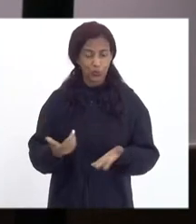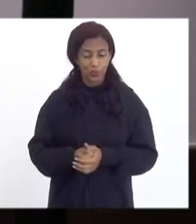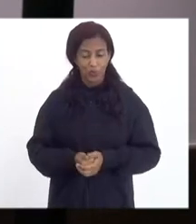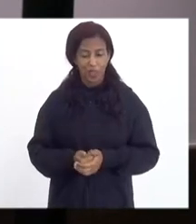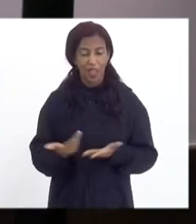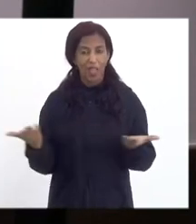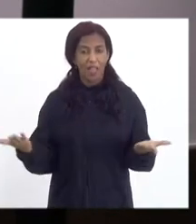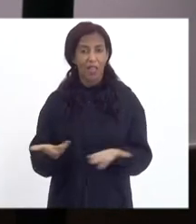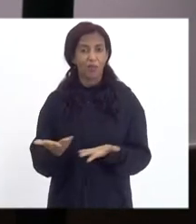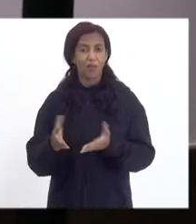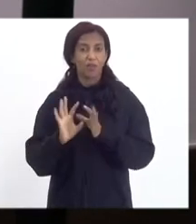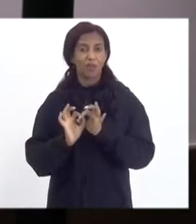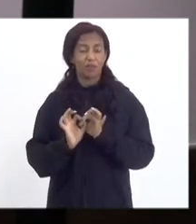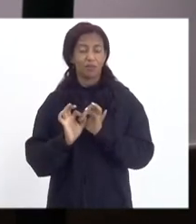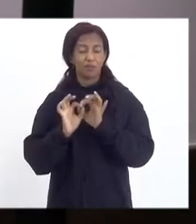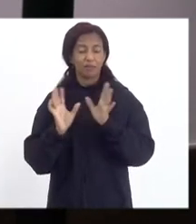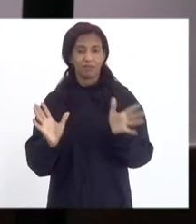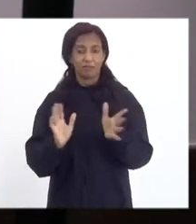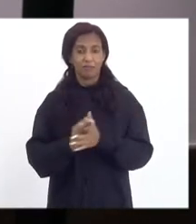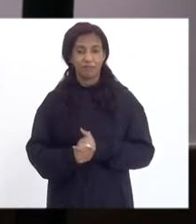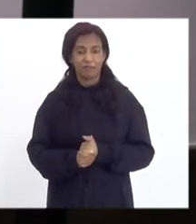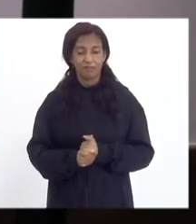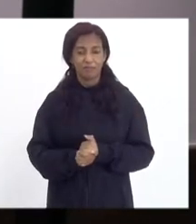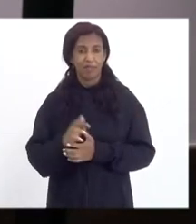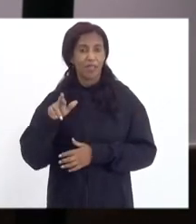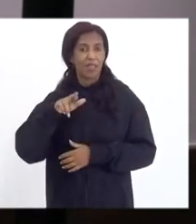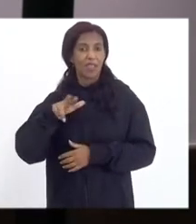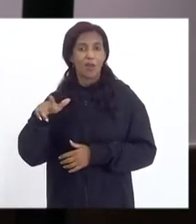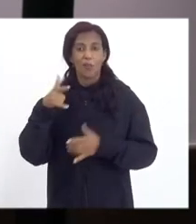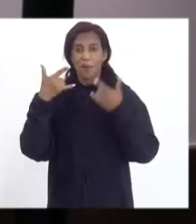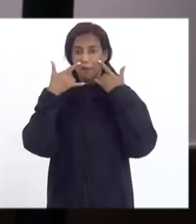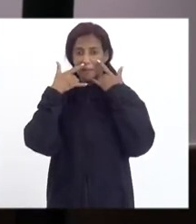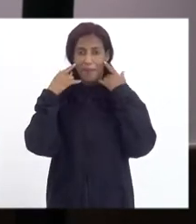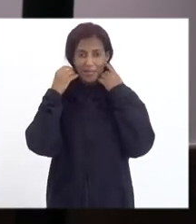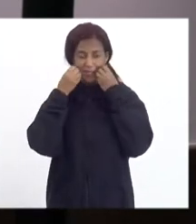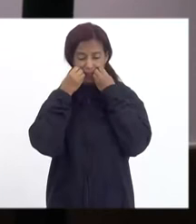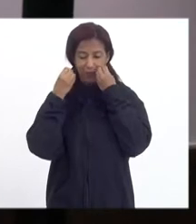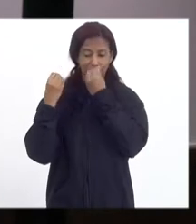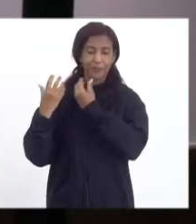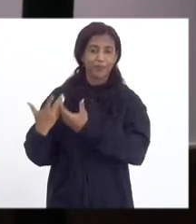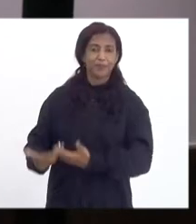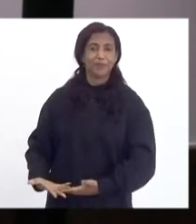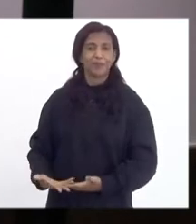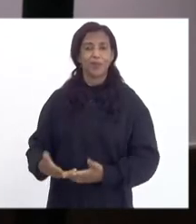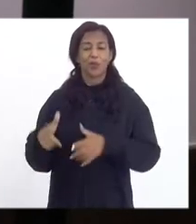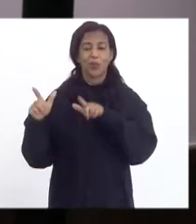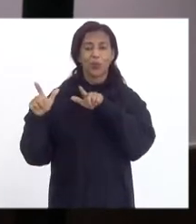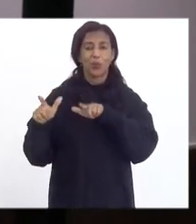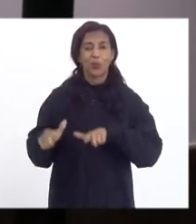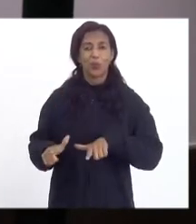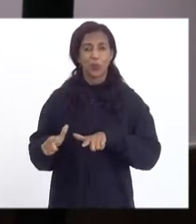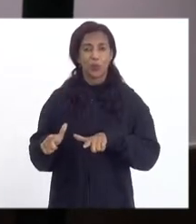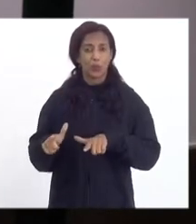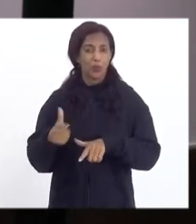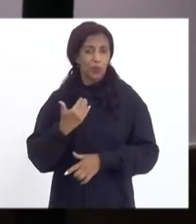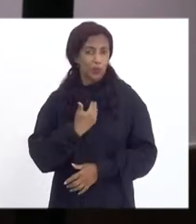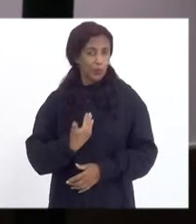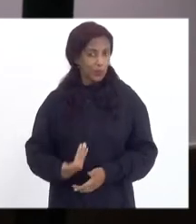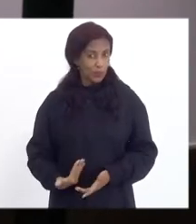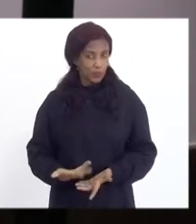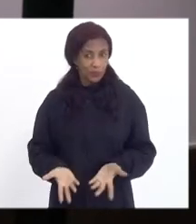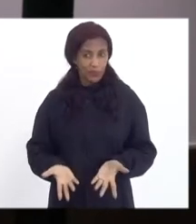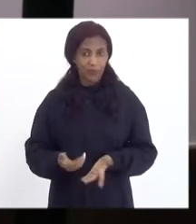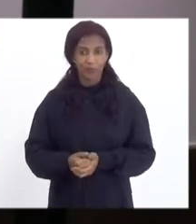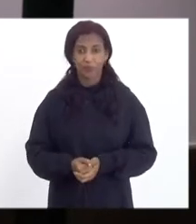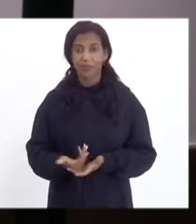vai deliberar sobre não mais usar máscara nos logradouros públicos. Então,